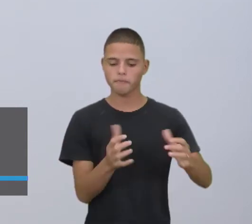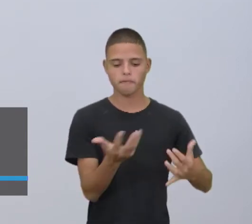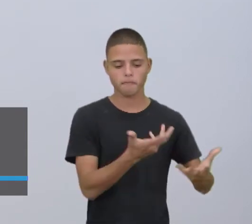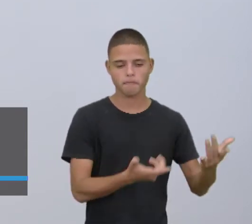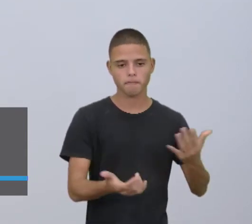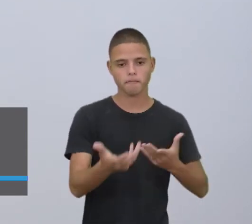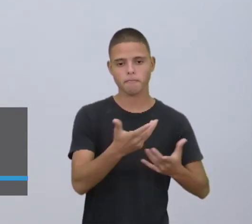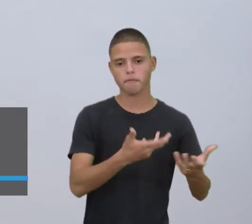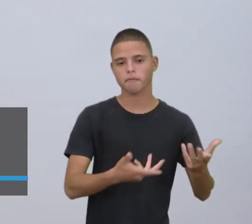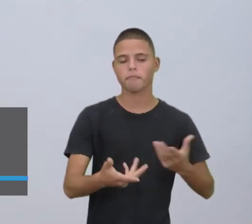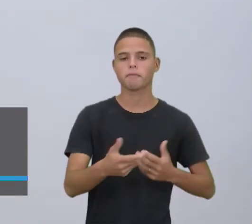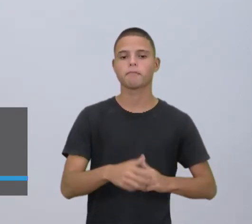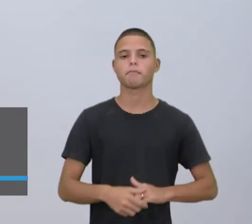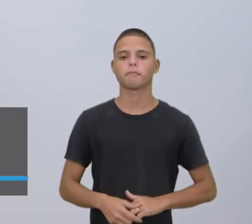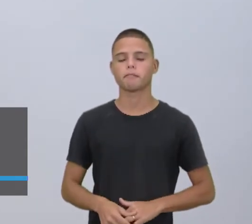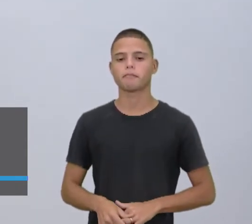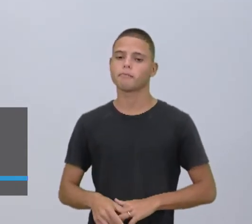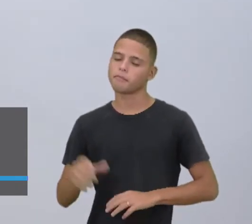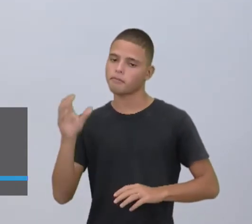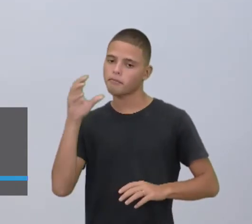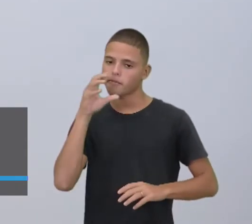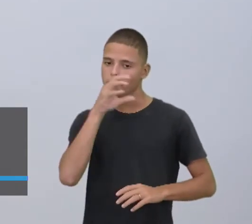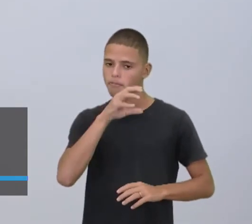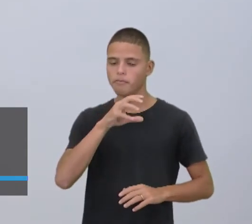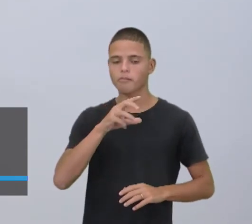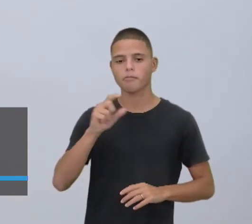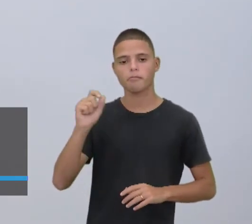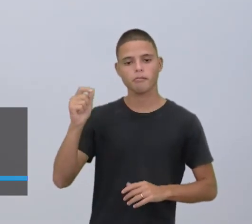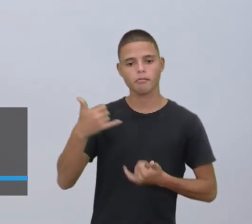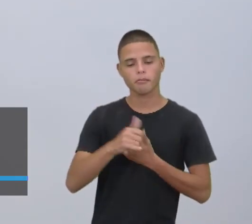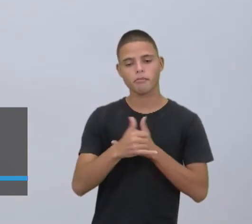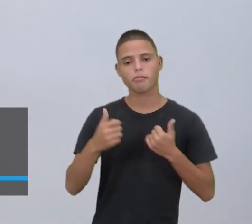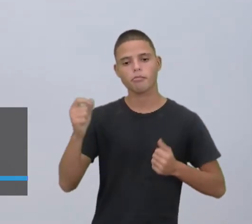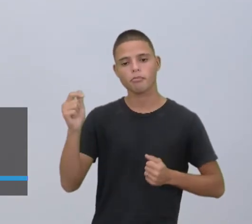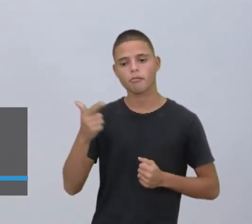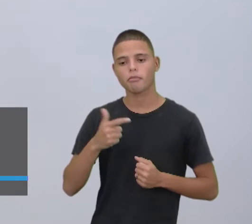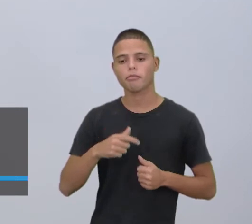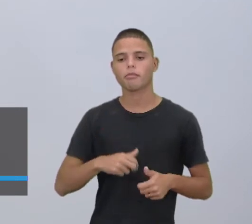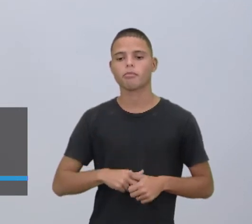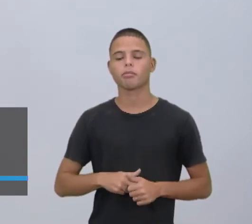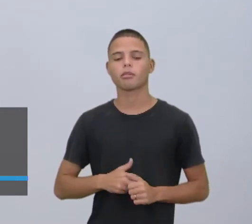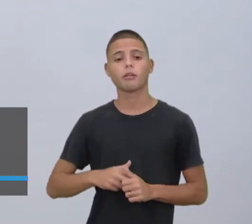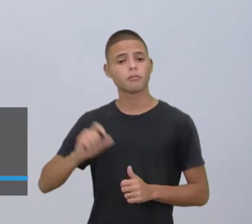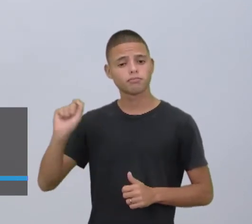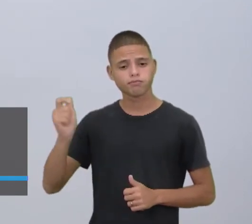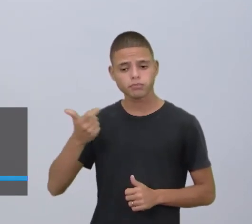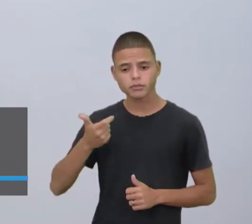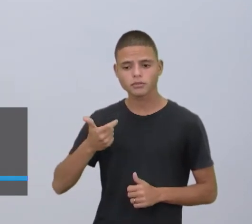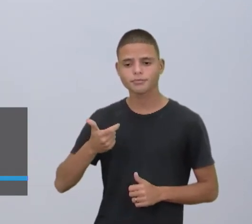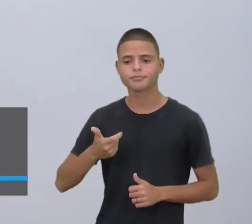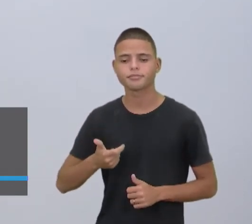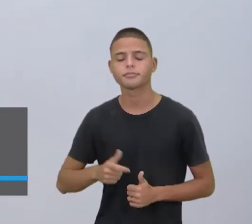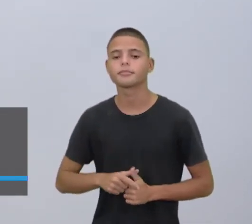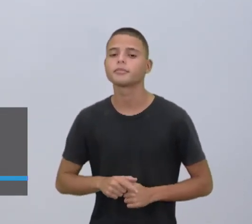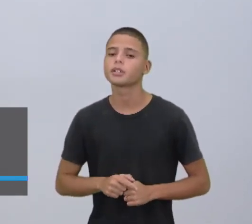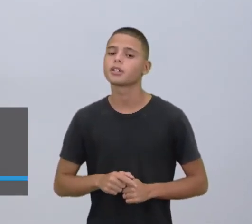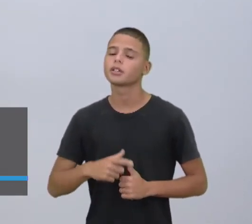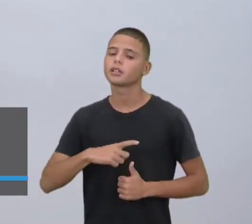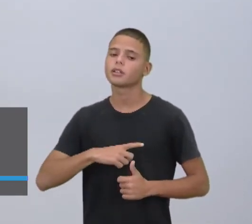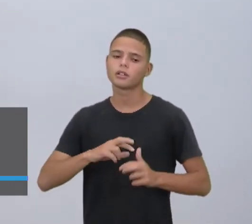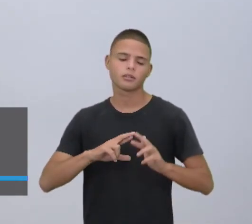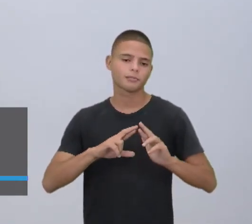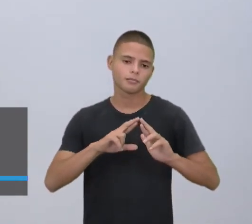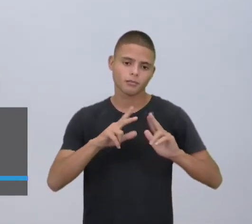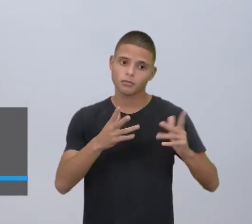e transformá-los em energia, como também fazer biodigestão deles e também transformar em energia. Então, assim, as possibilidades